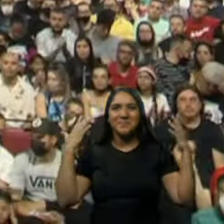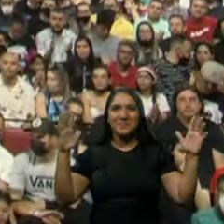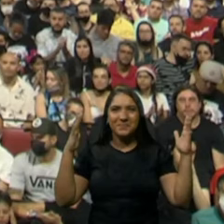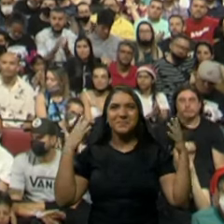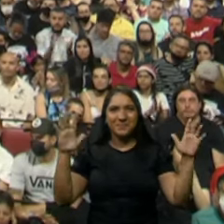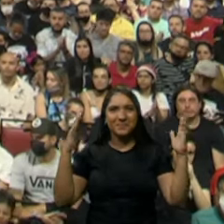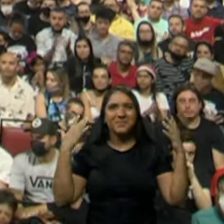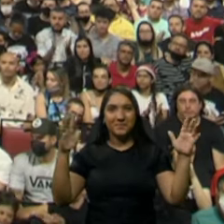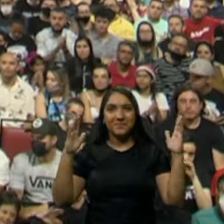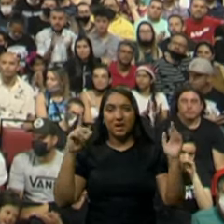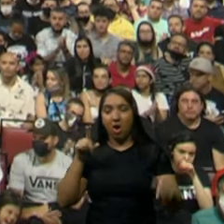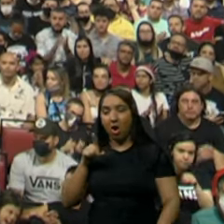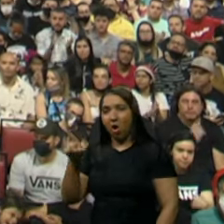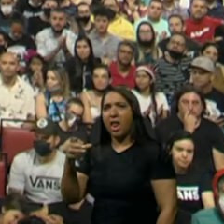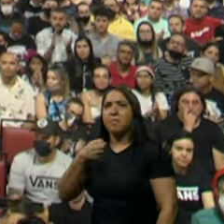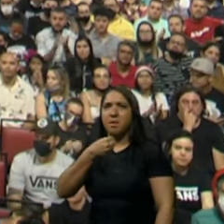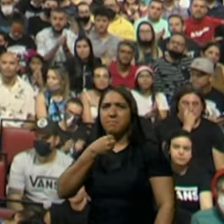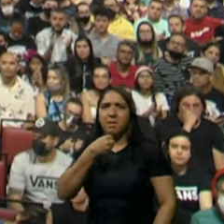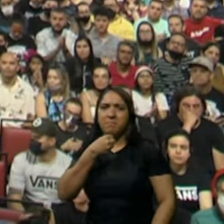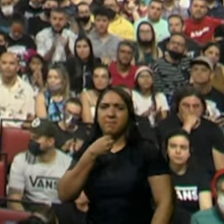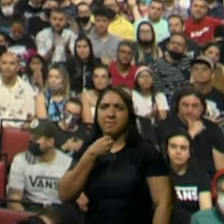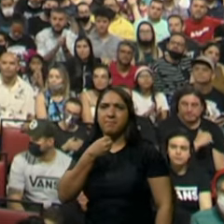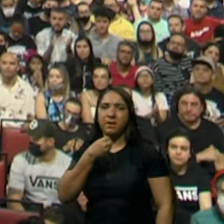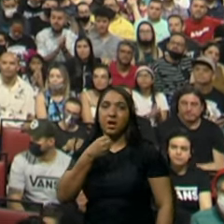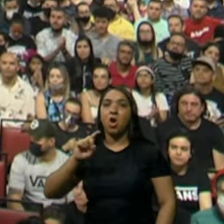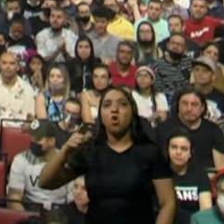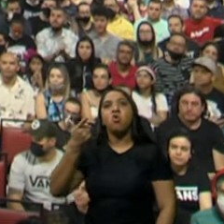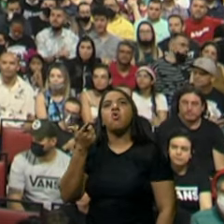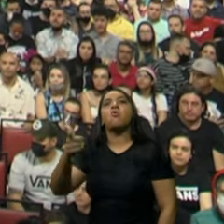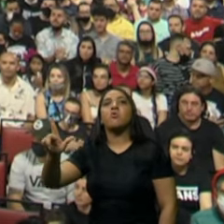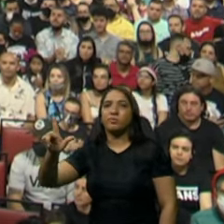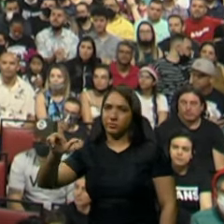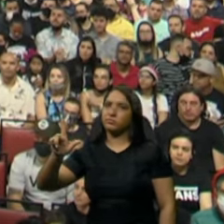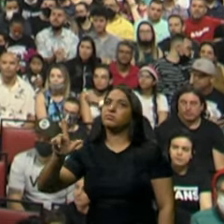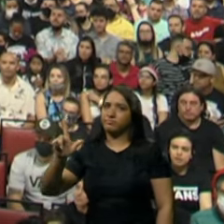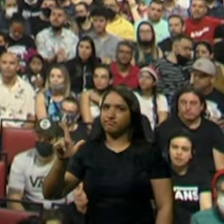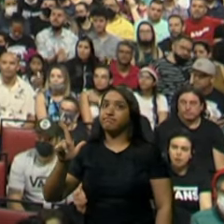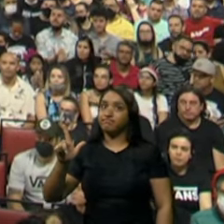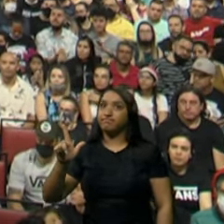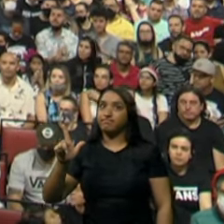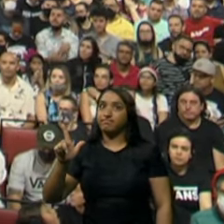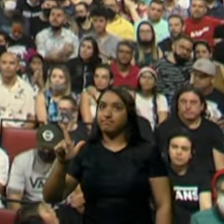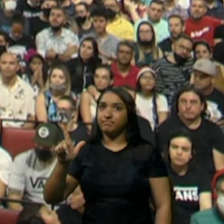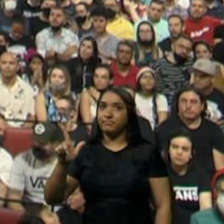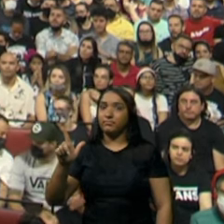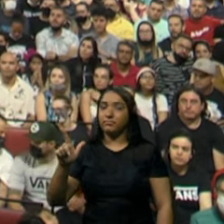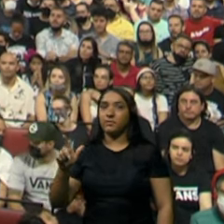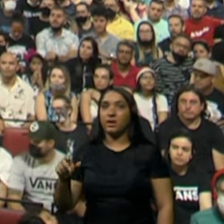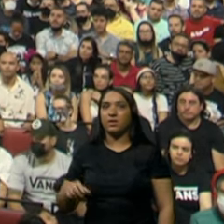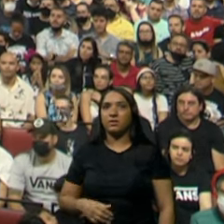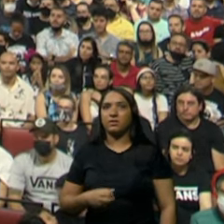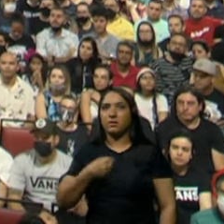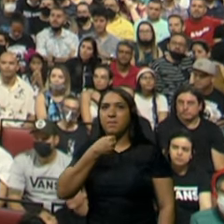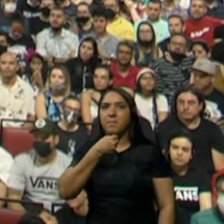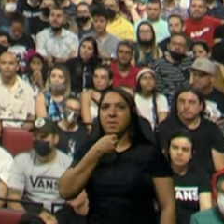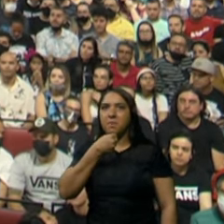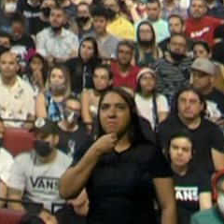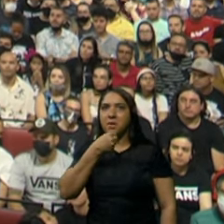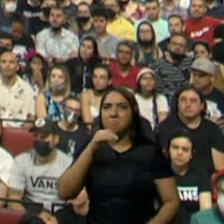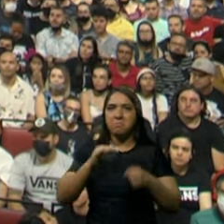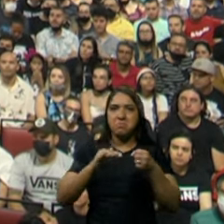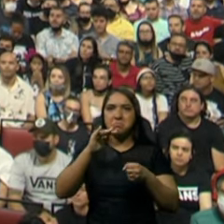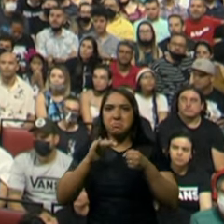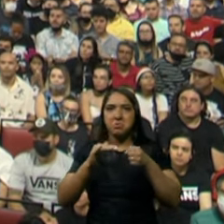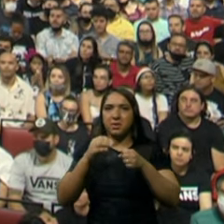e ela vai usar um microfone tá então dá outro para ela senão ele não regular para sua voz e desregula para mim